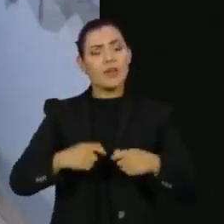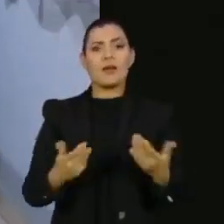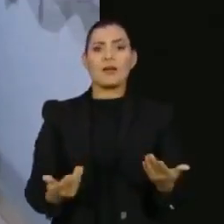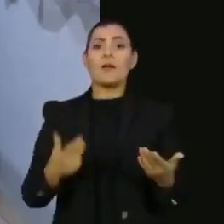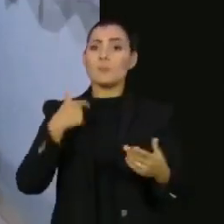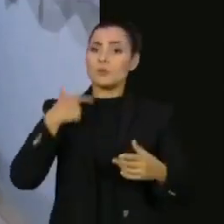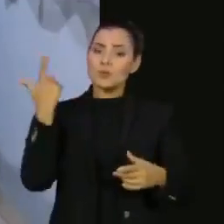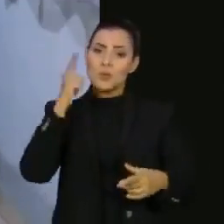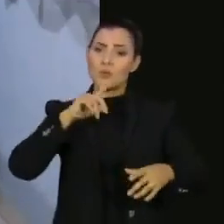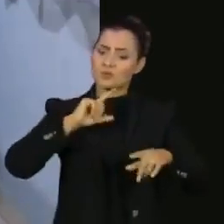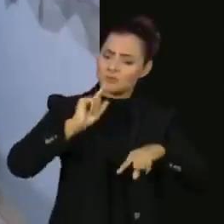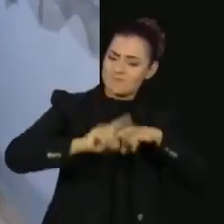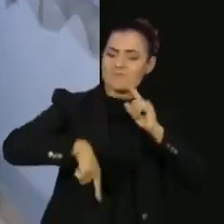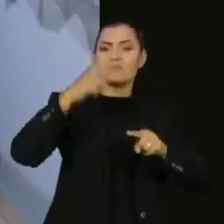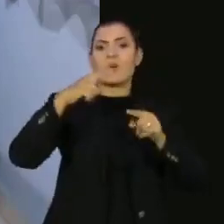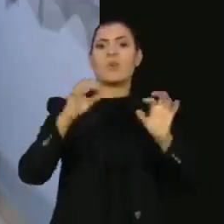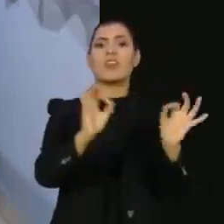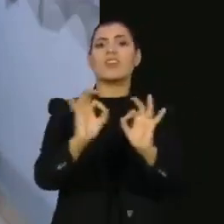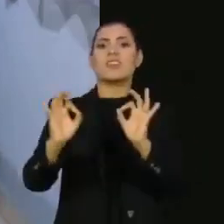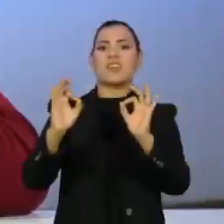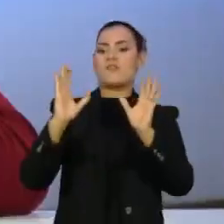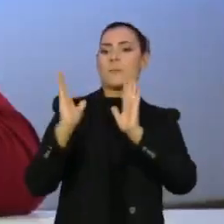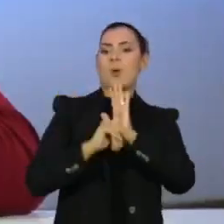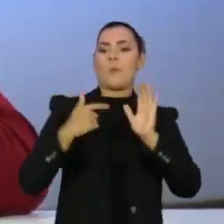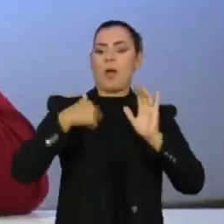é uma conquista que ninguém vai tirar de mim.